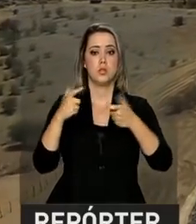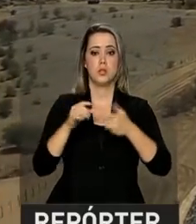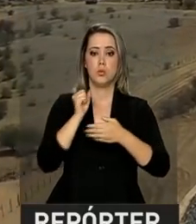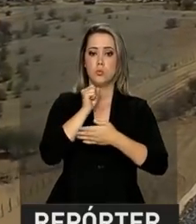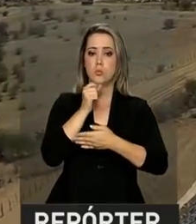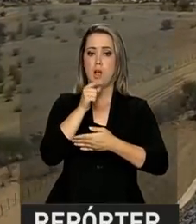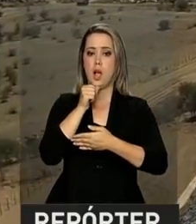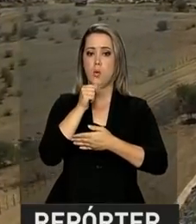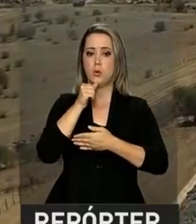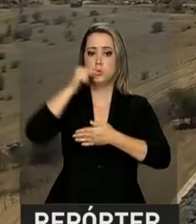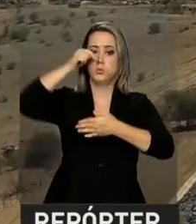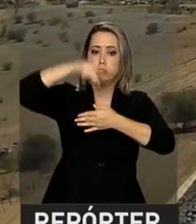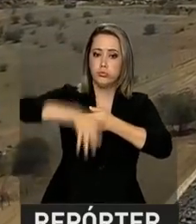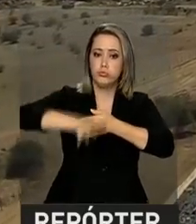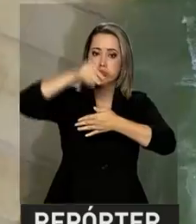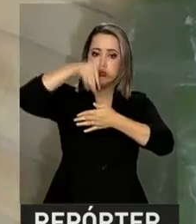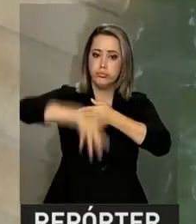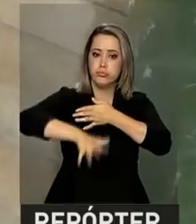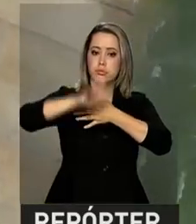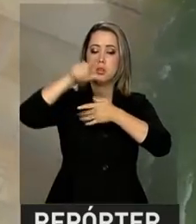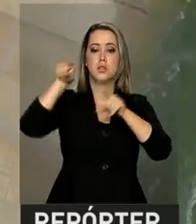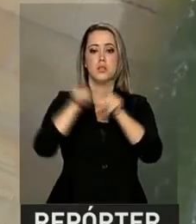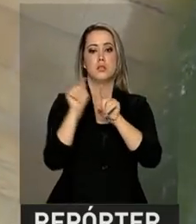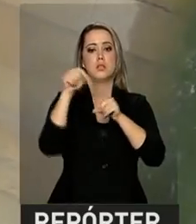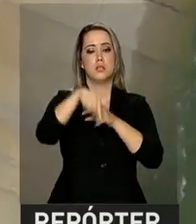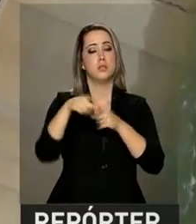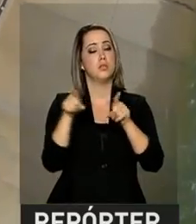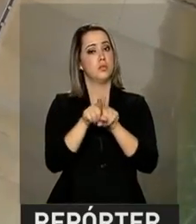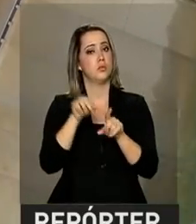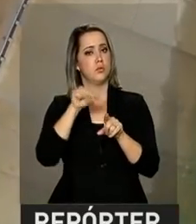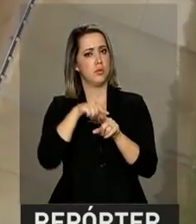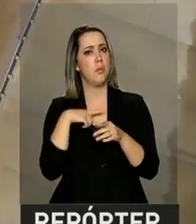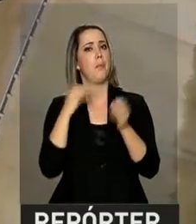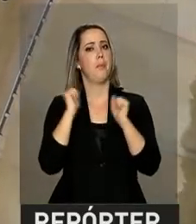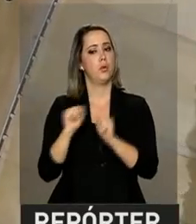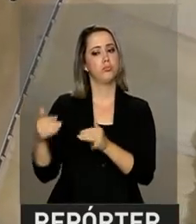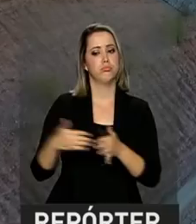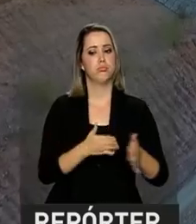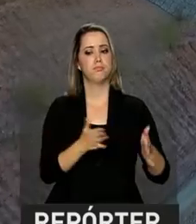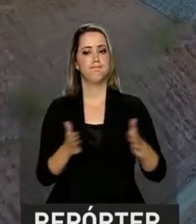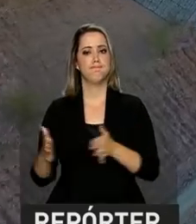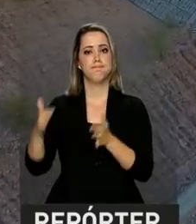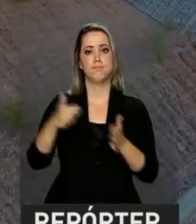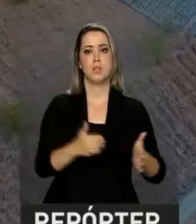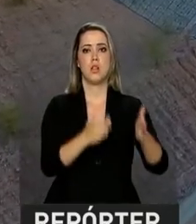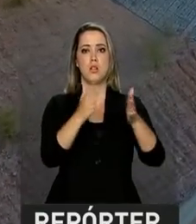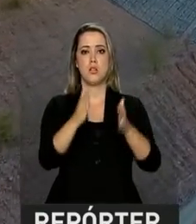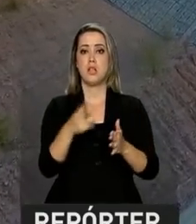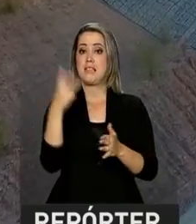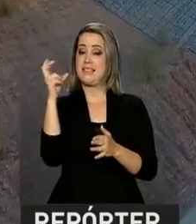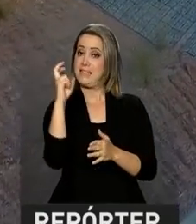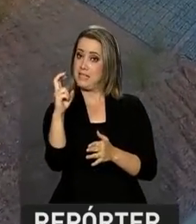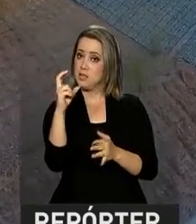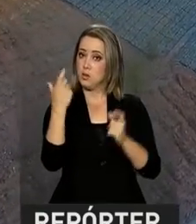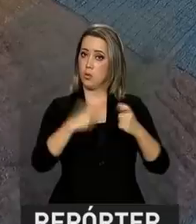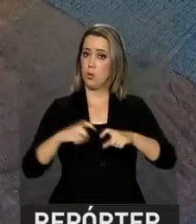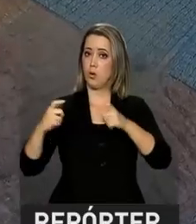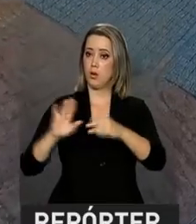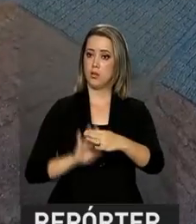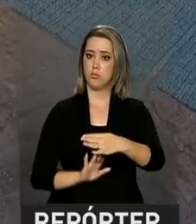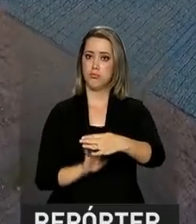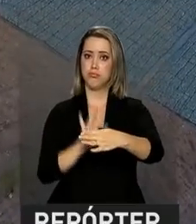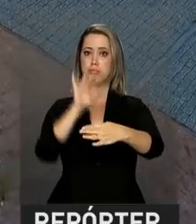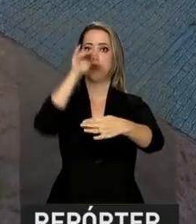bombeamento no município de Floresta, em Pernambuco, a água do São Francisco pôde seguir pelos canais. Passou por outras 5 estações e